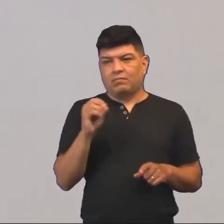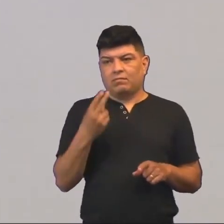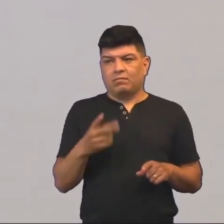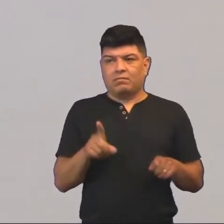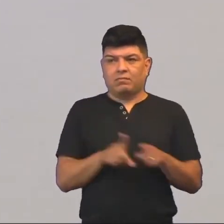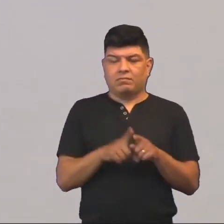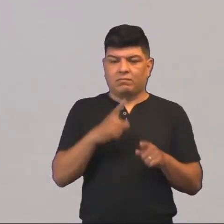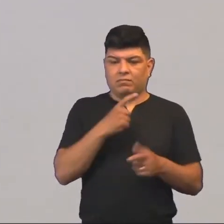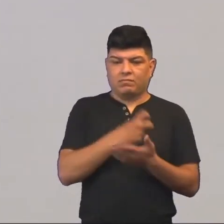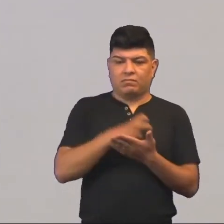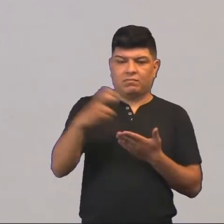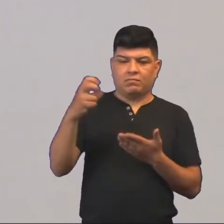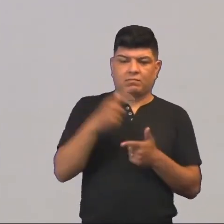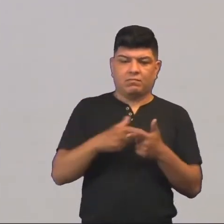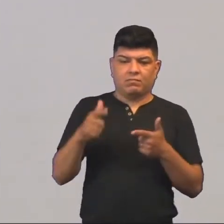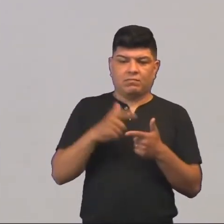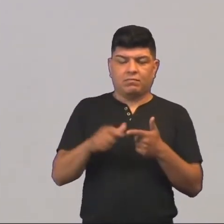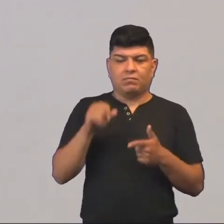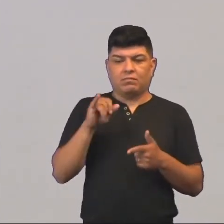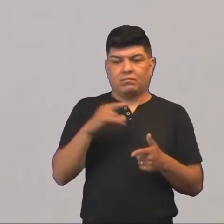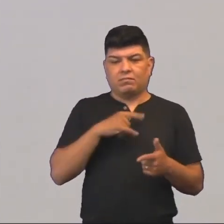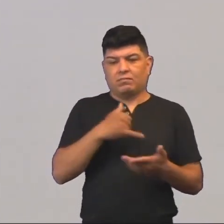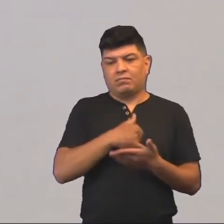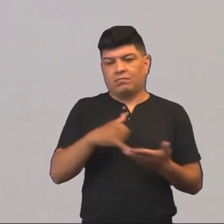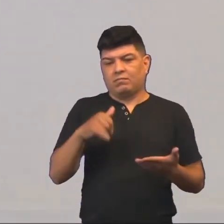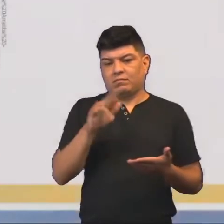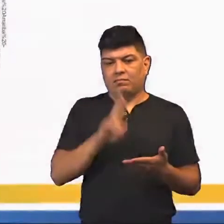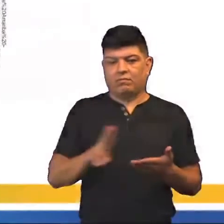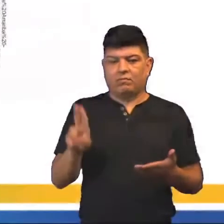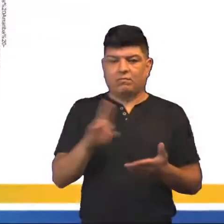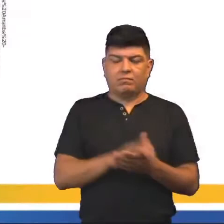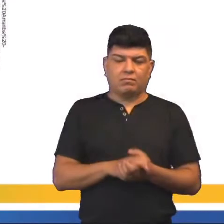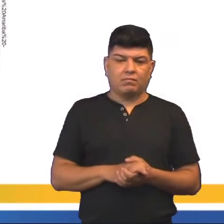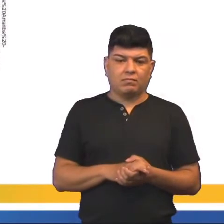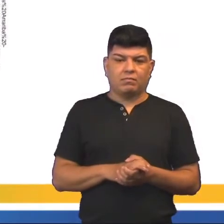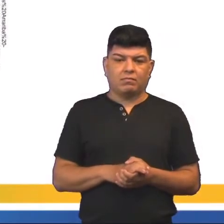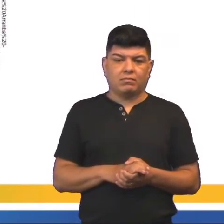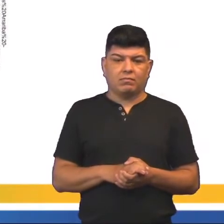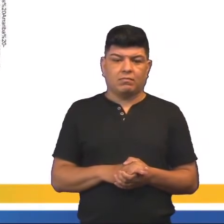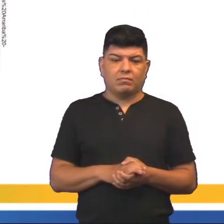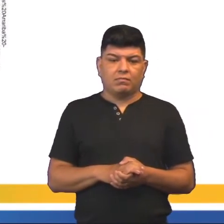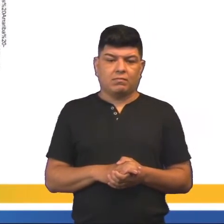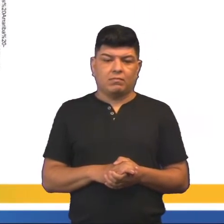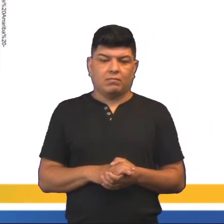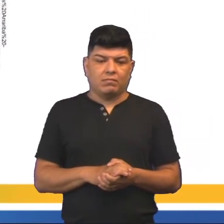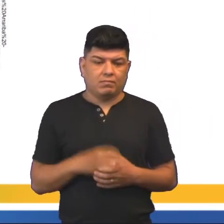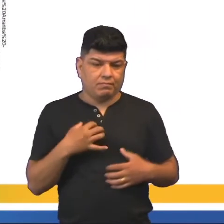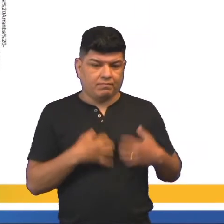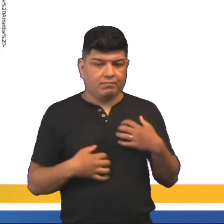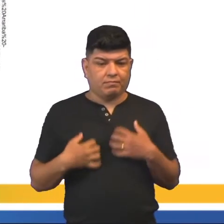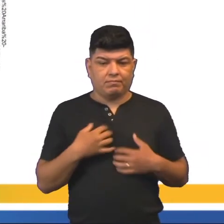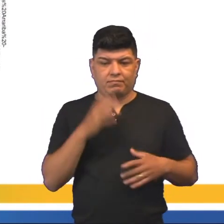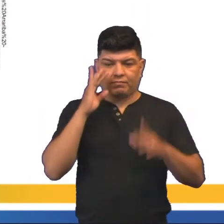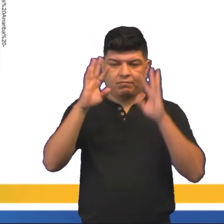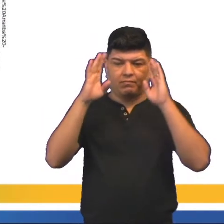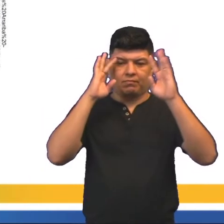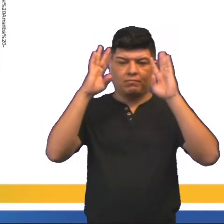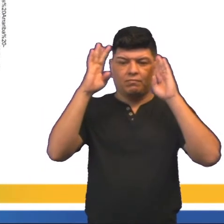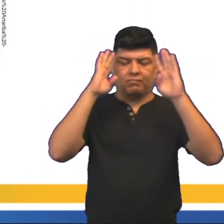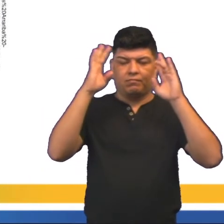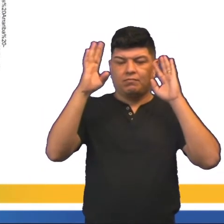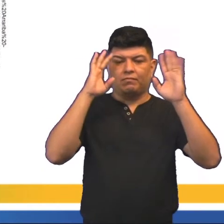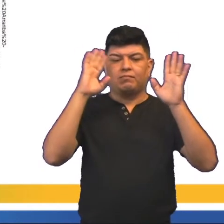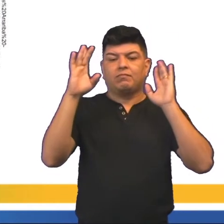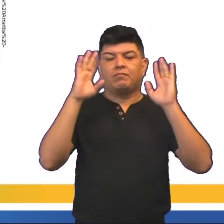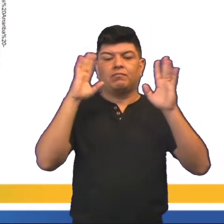só consegue sair dos seus problemas se tiver acesso a um determinado tipo de droga. E outra coisa que nós podemos citar